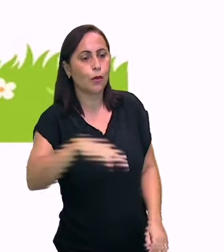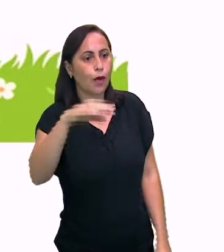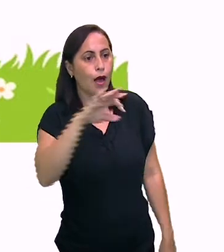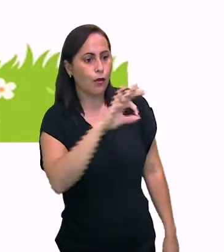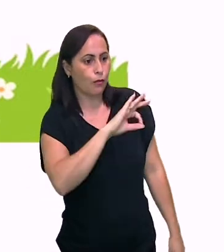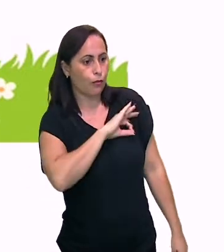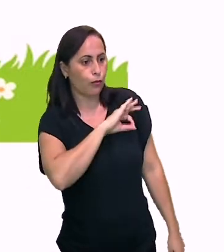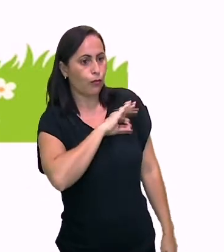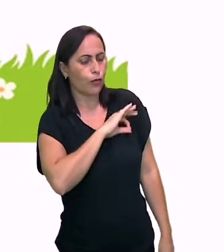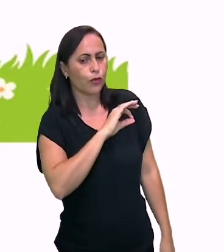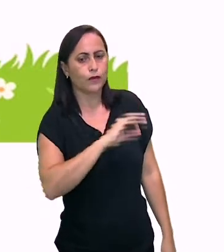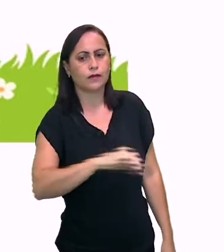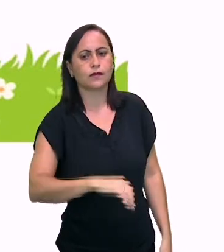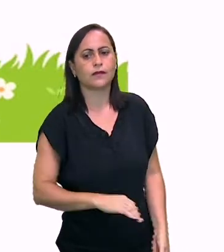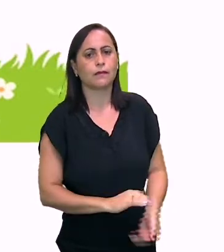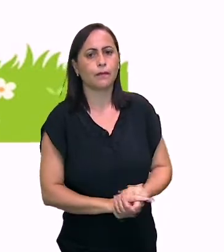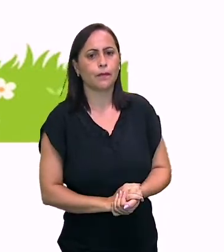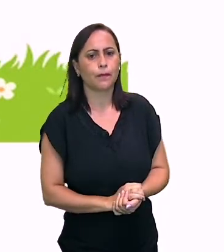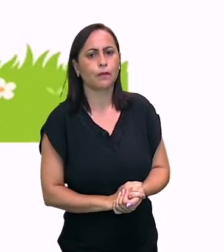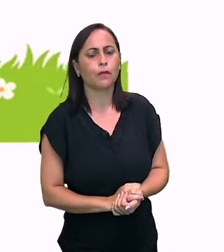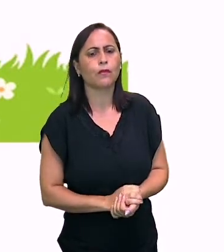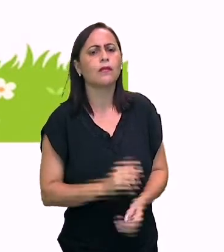trânsito: quem sou eu?